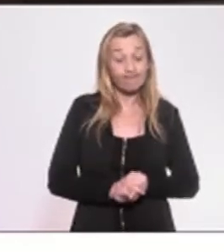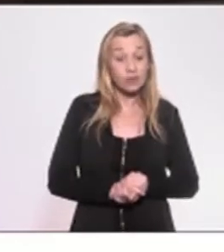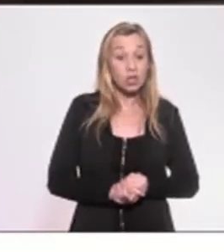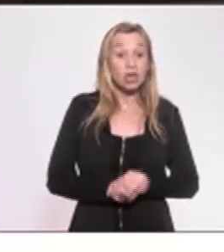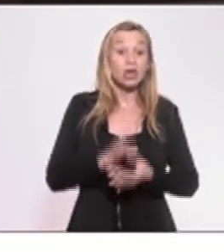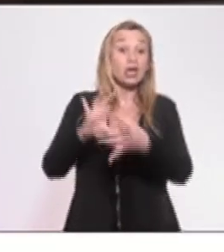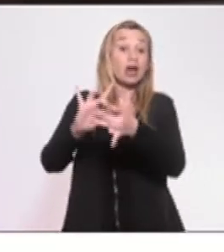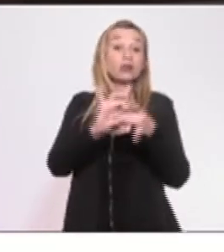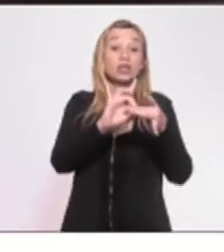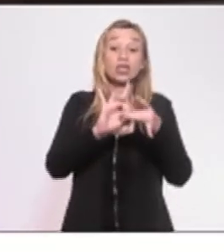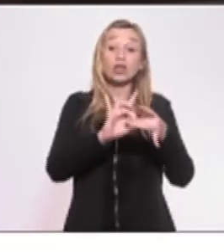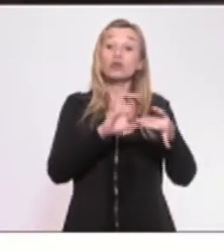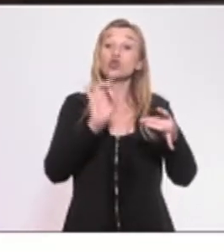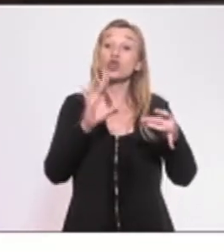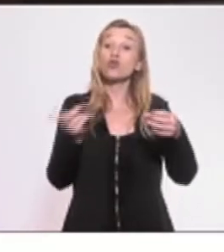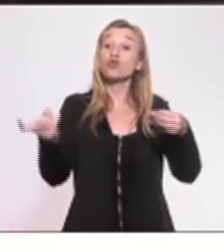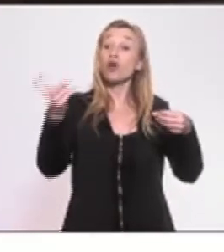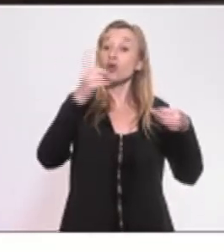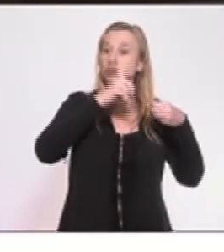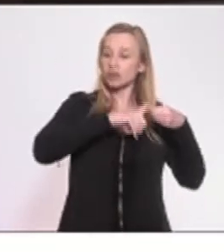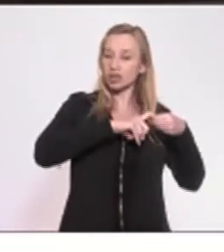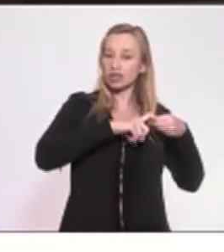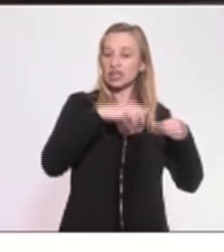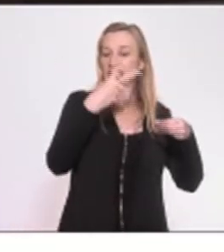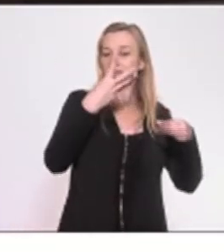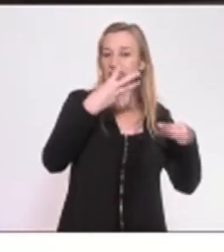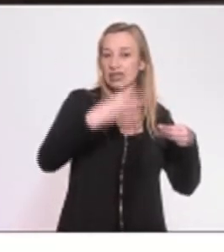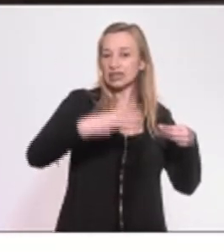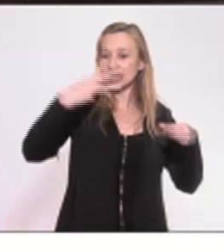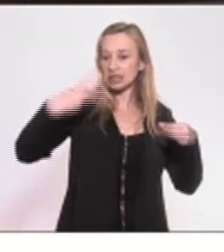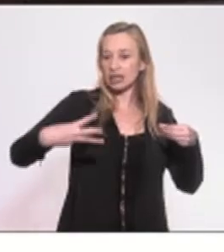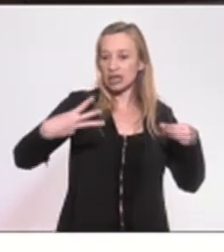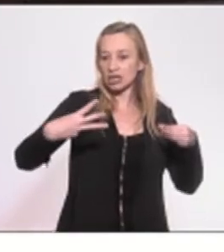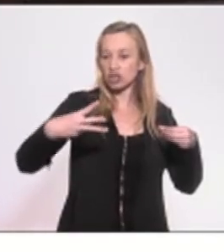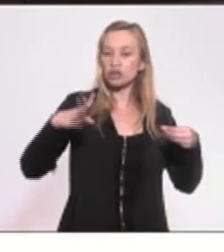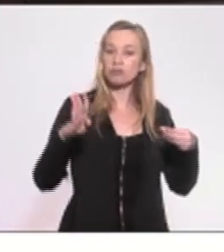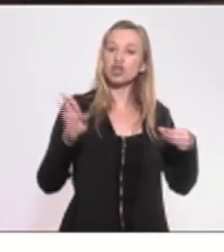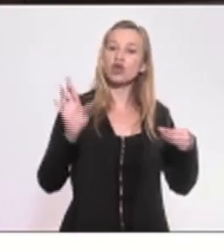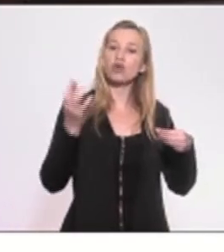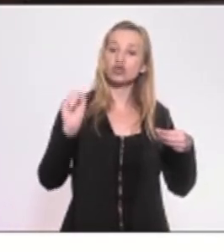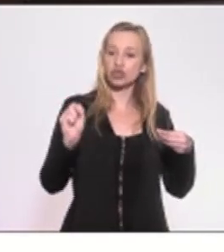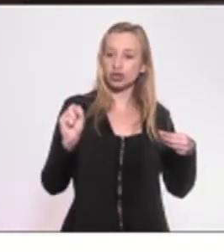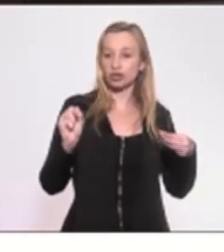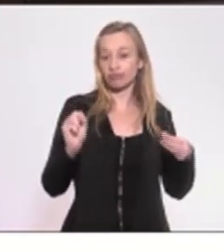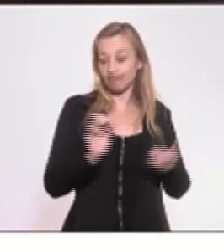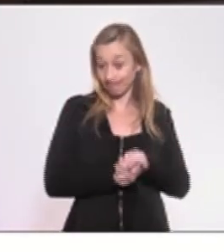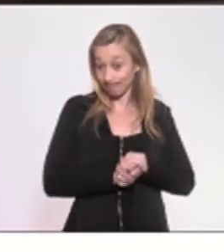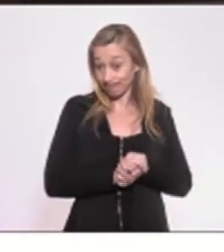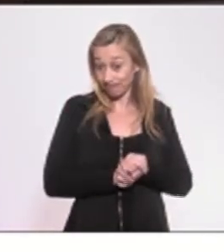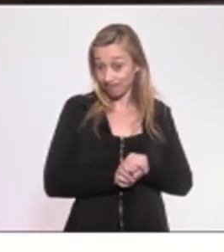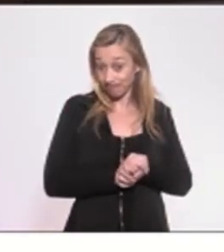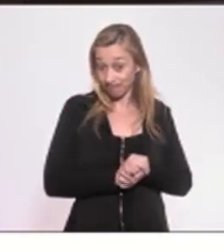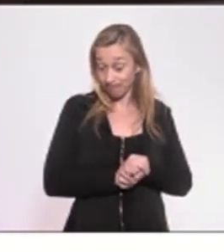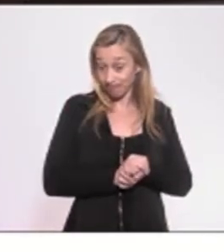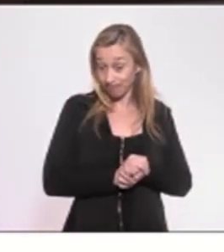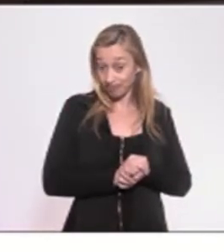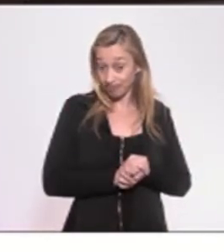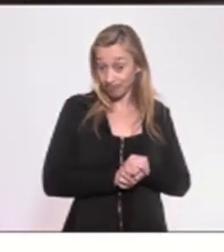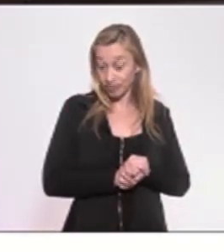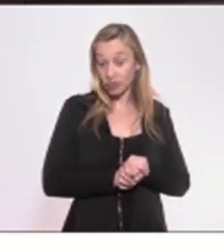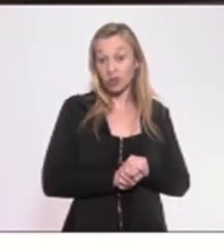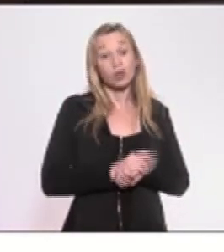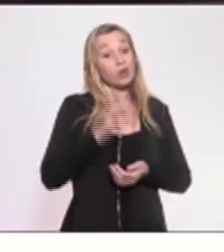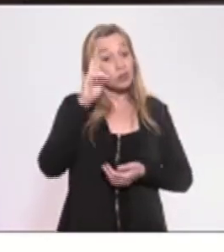E a União só retorna 33 bilhões de reais. Vossa Excelência